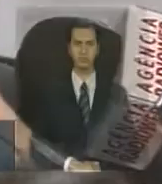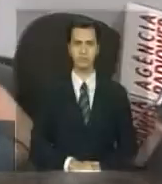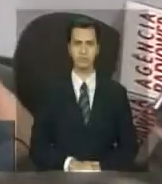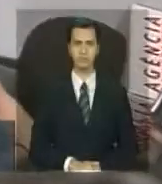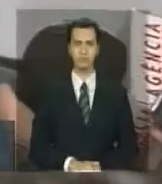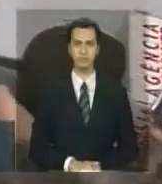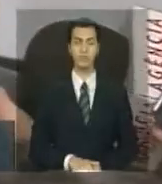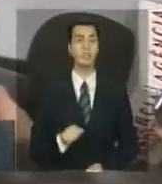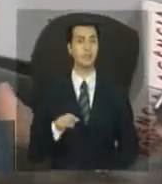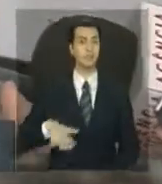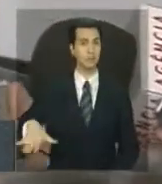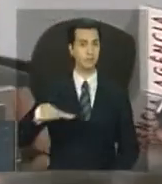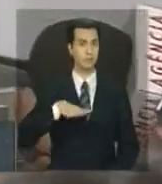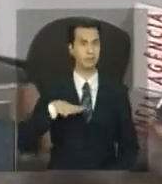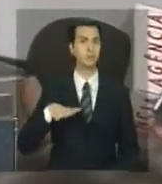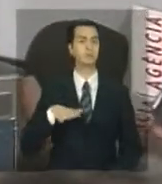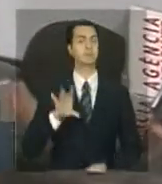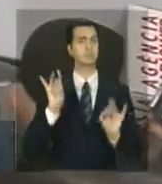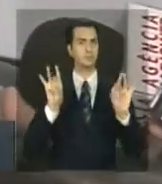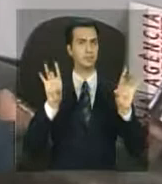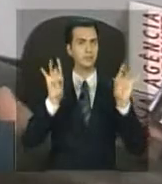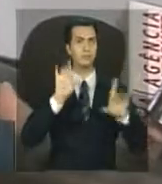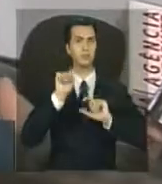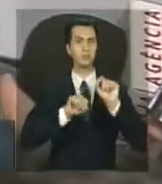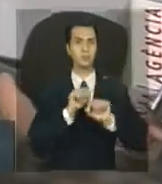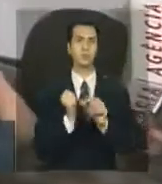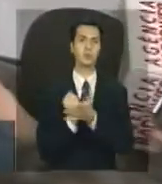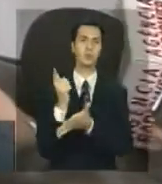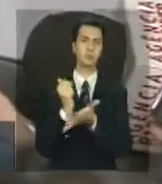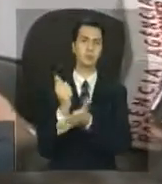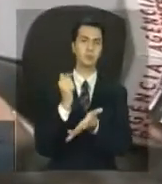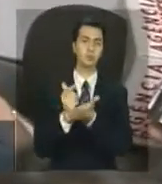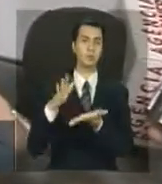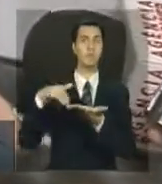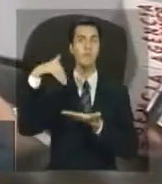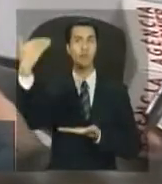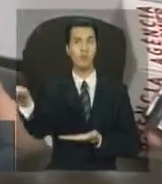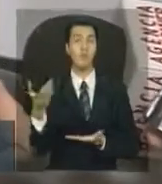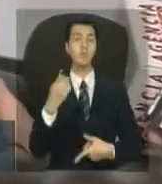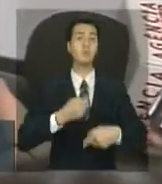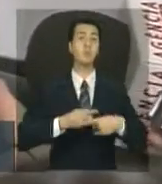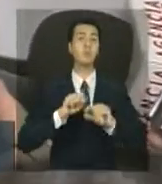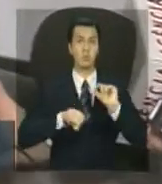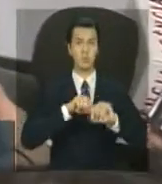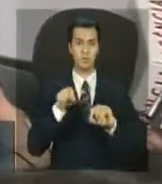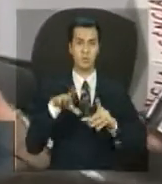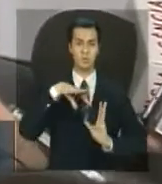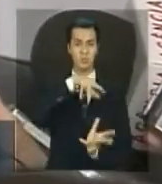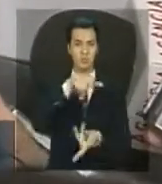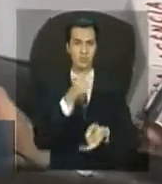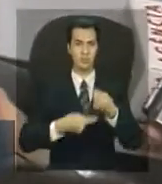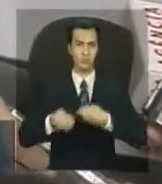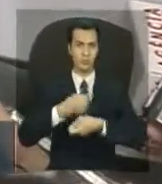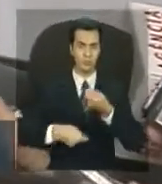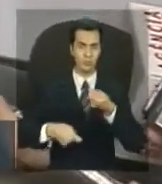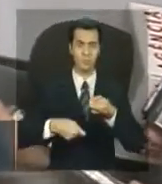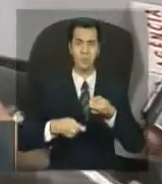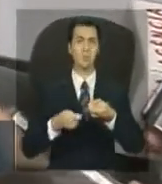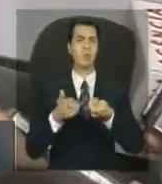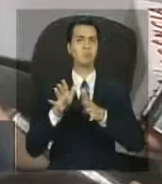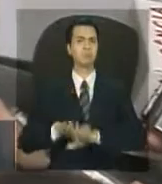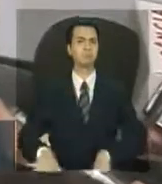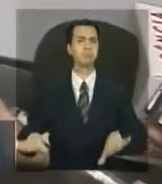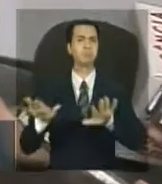Essa é uma área sensível, a área da importação, porque como a economia mundial está desacelerando, falta mercado